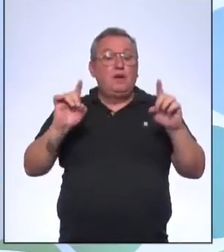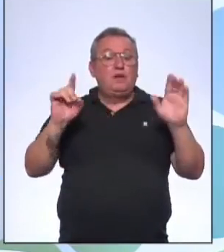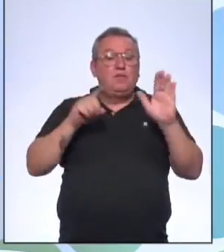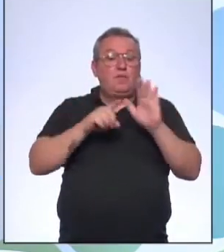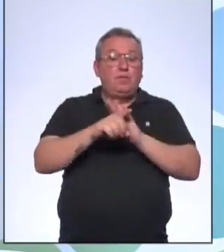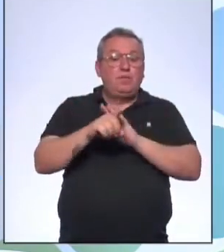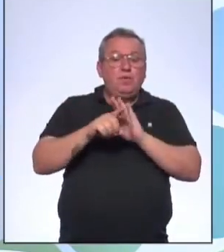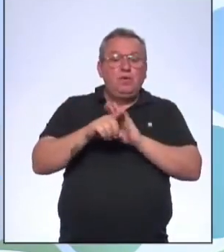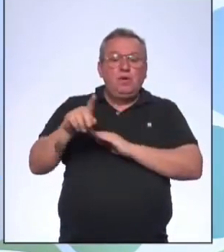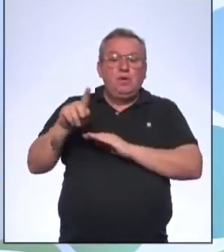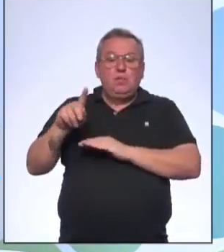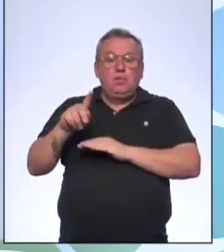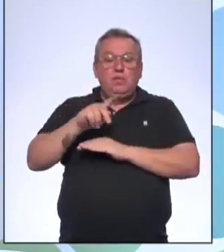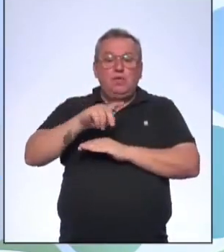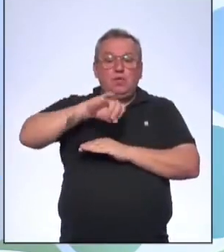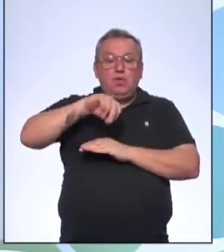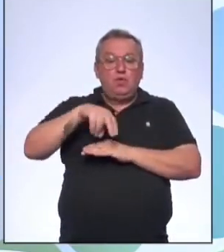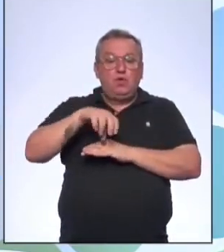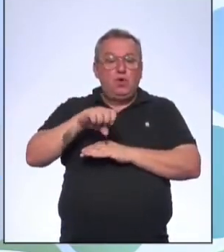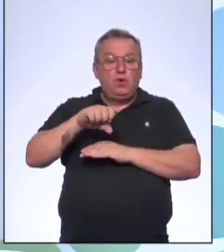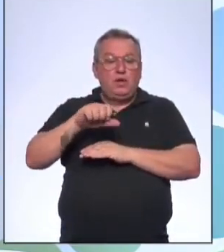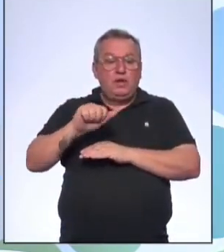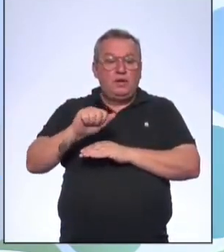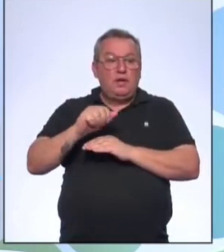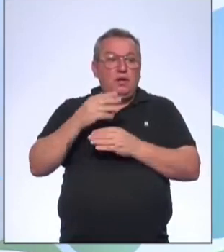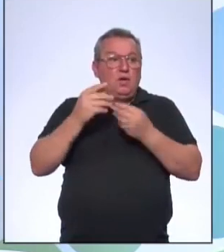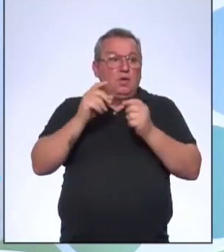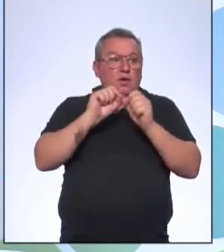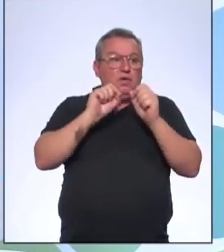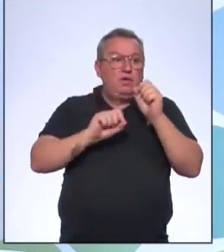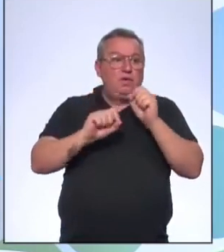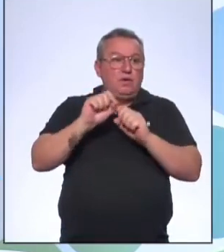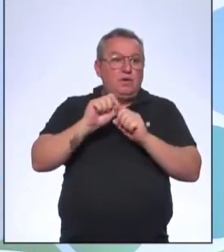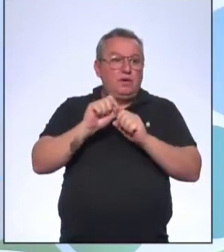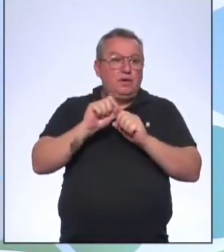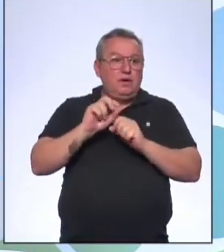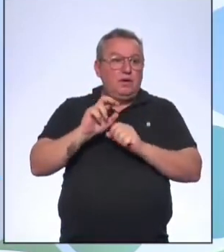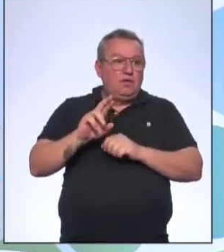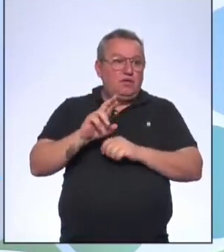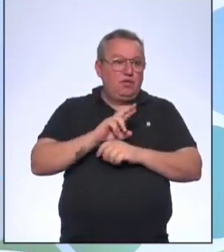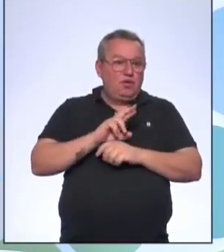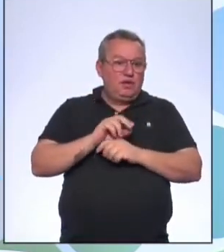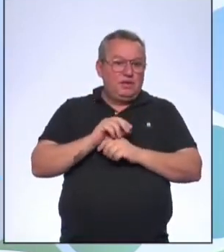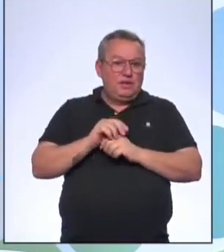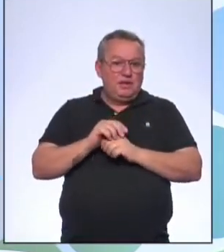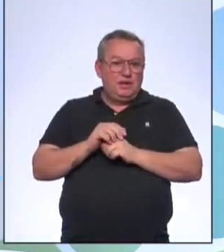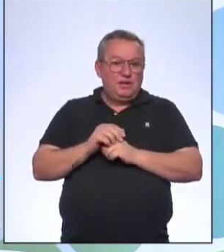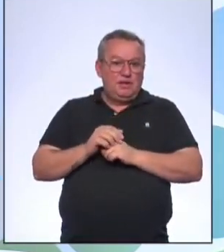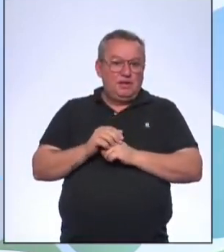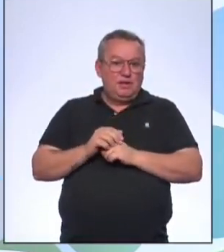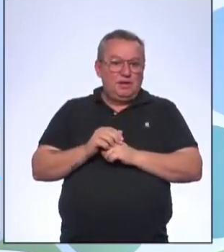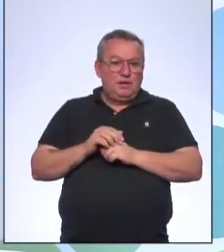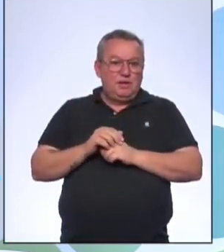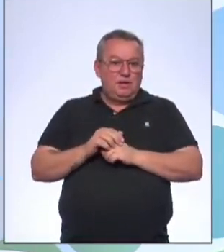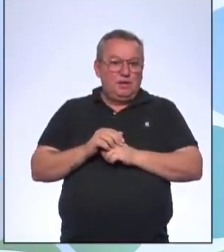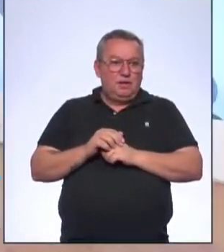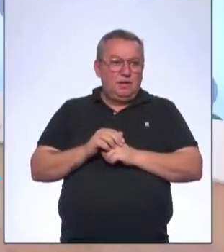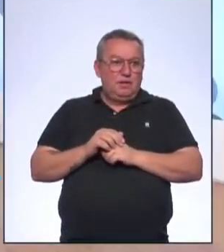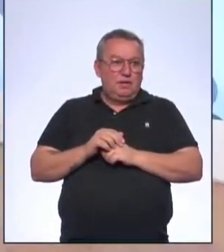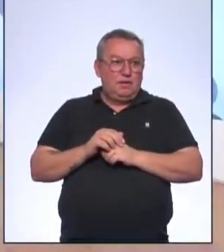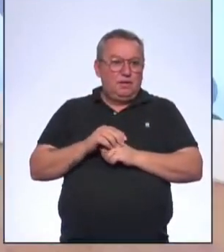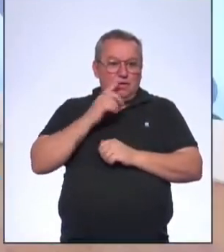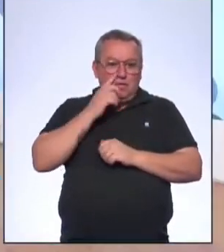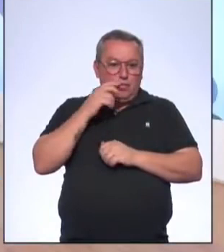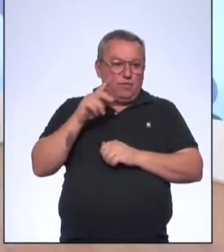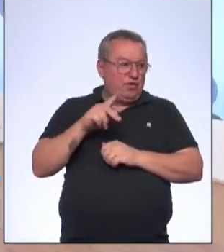perguntar, professor Jonas, como que eu vou fazer essa representação sem ser na forma de fração? Você trocou os professores, eu